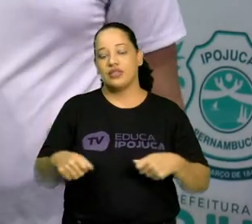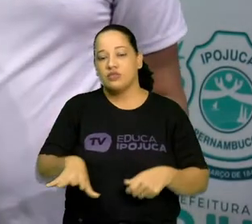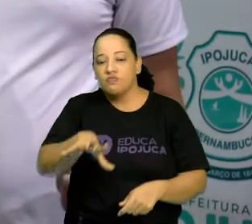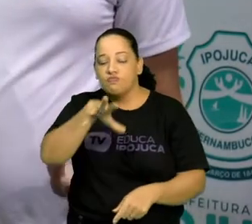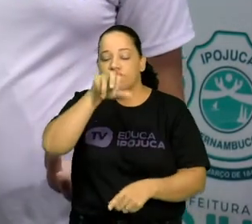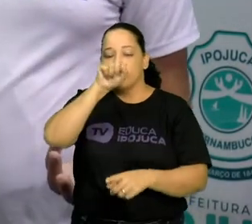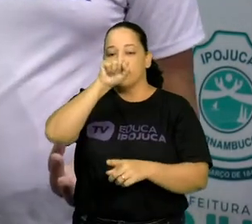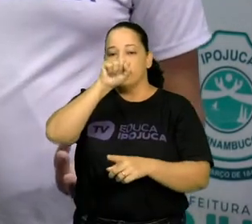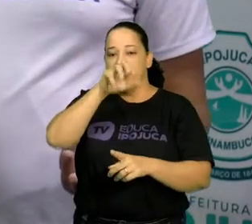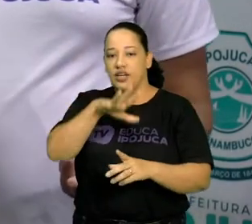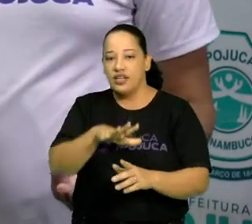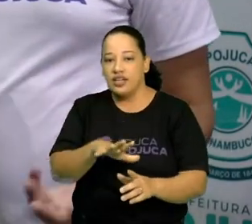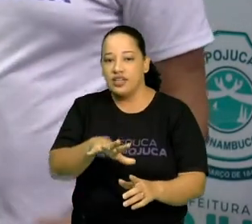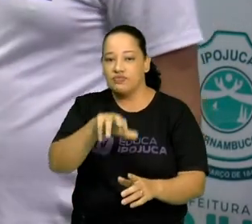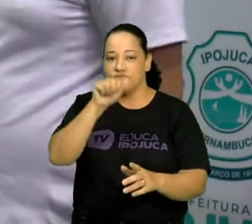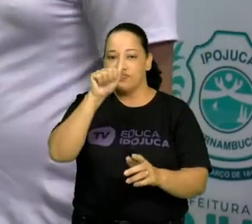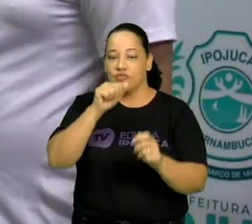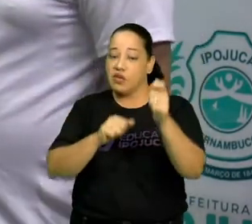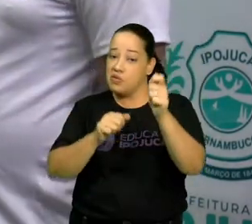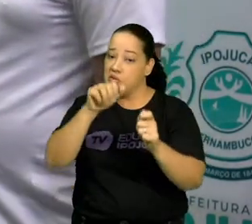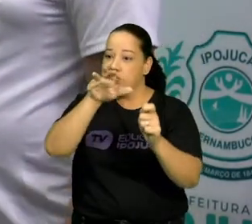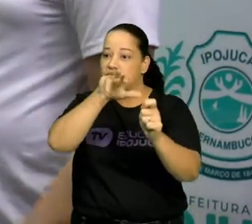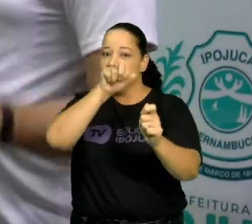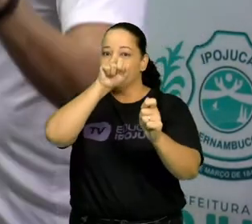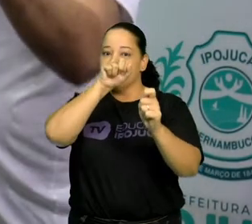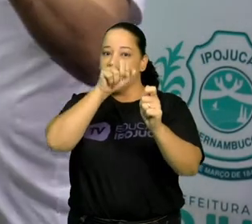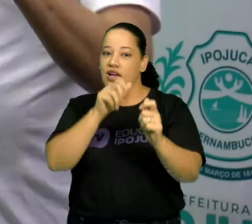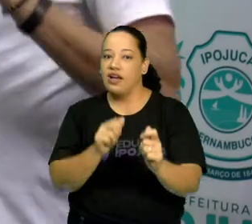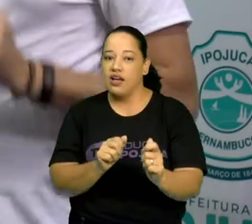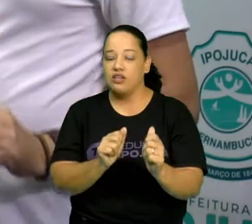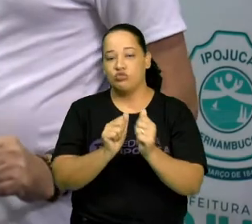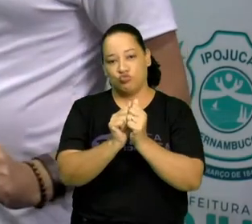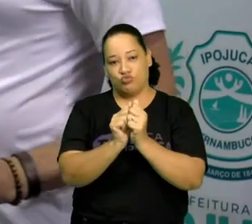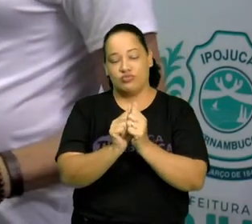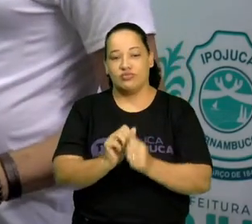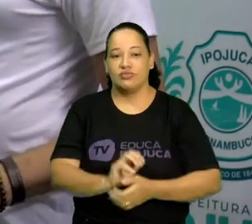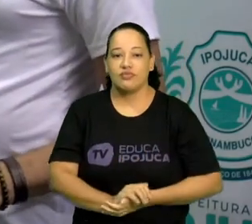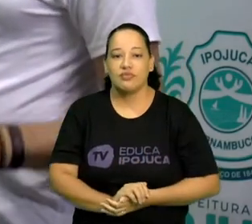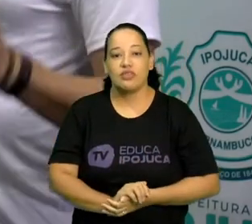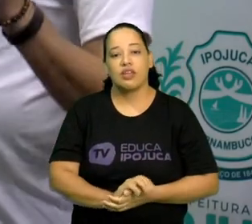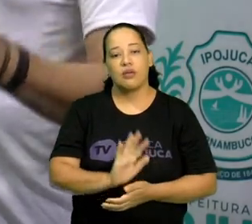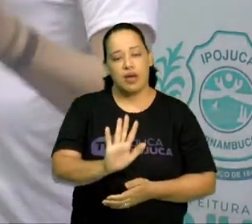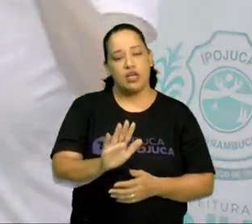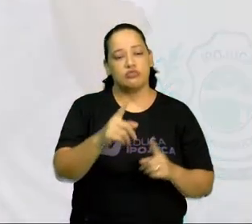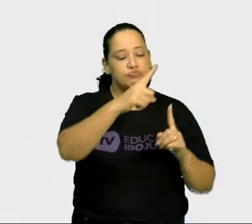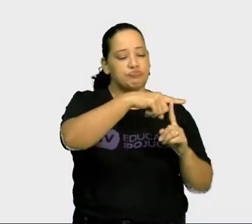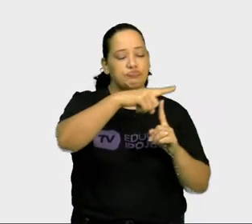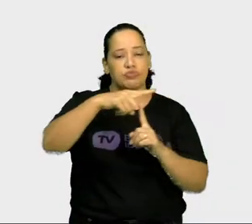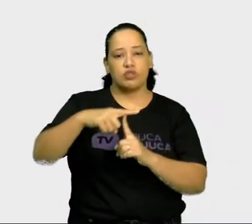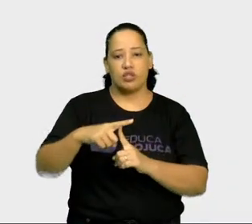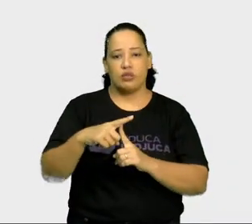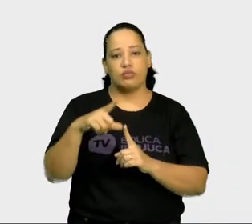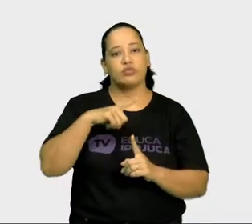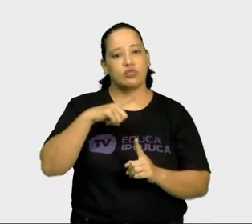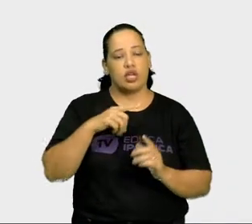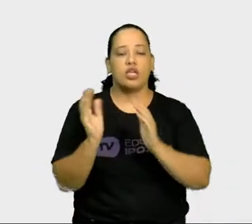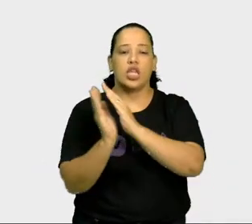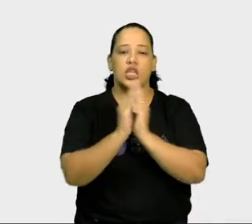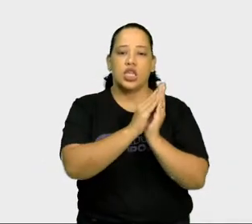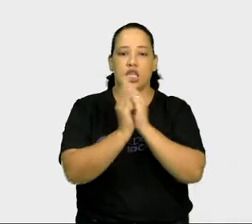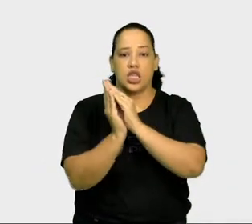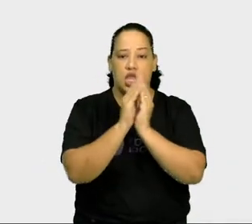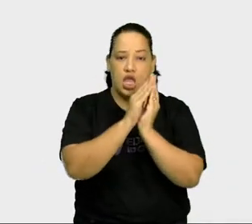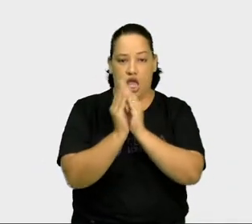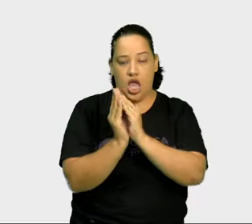respirar junto com o boneco. Ok? Tipos de teatro de bonecos: nós temos o teatro de